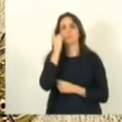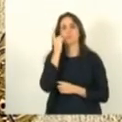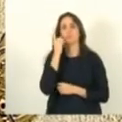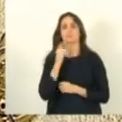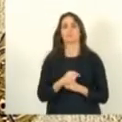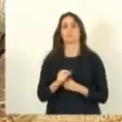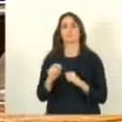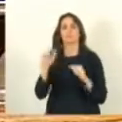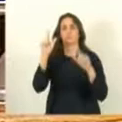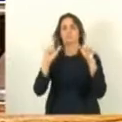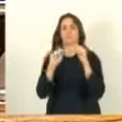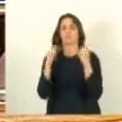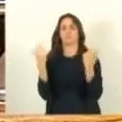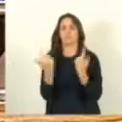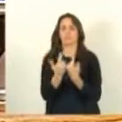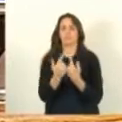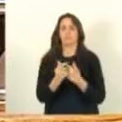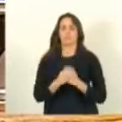TV Assembleia.